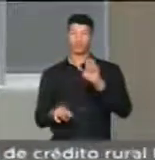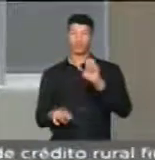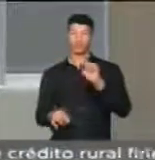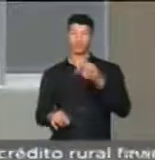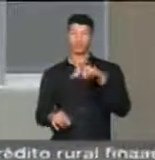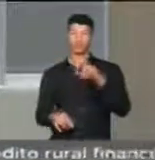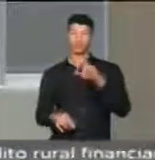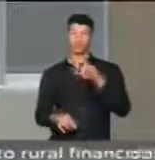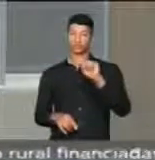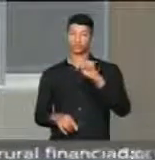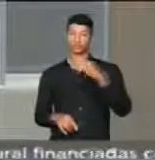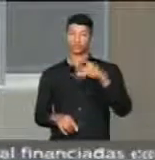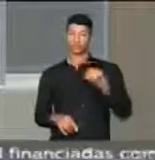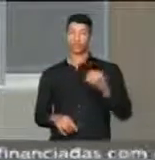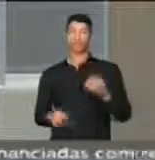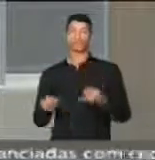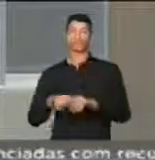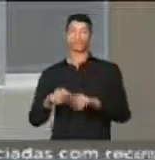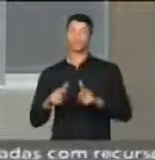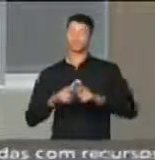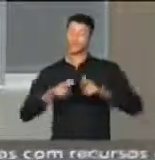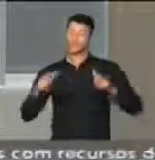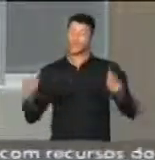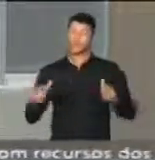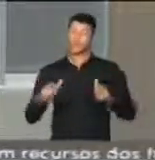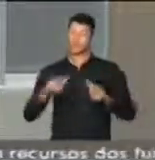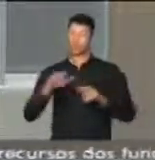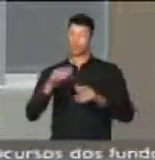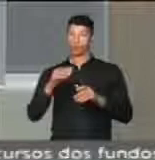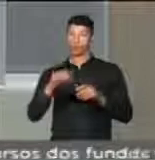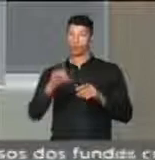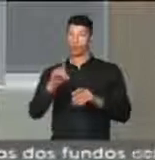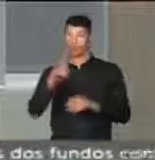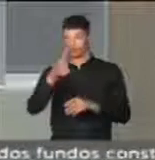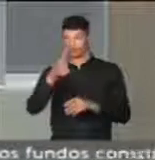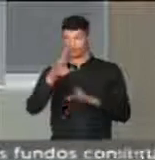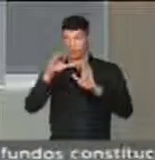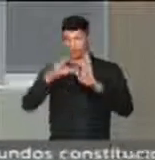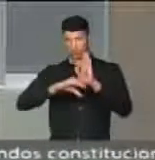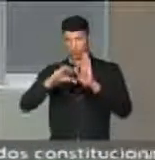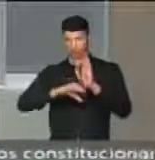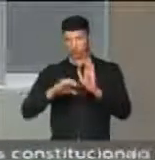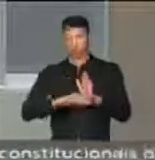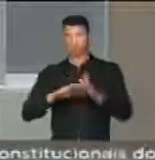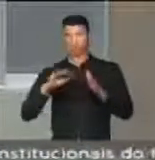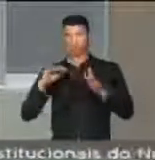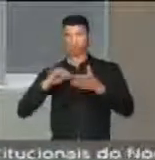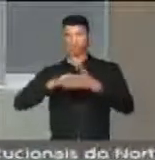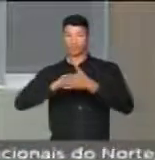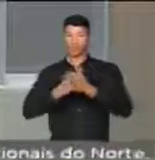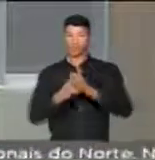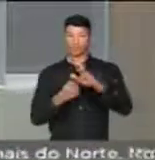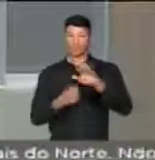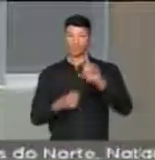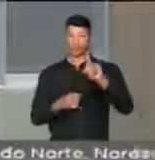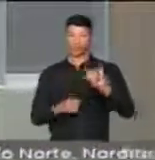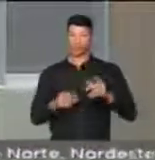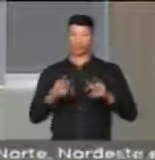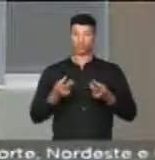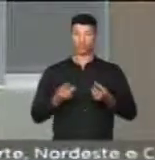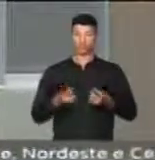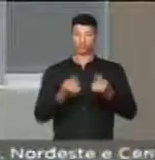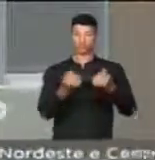desoneração do consumo, ampliação do crédito na produção, restrição do crédito no